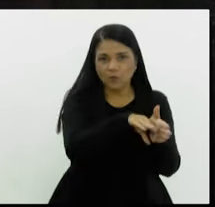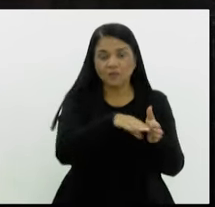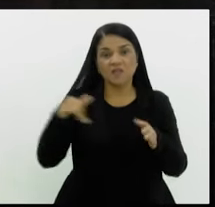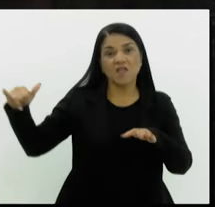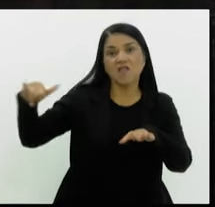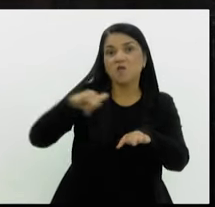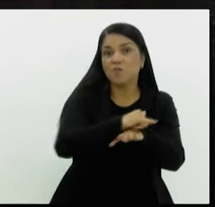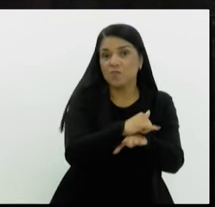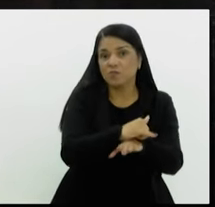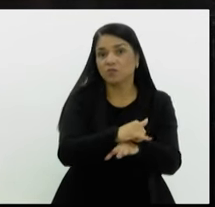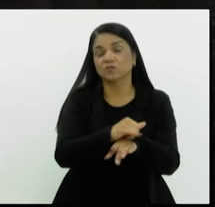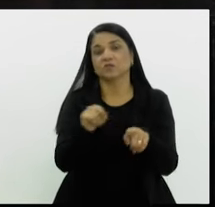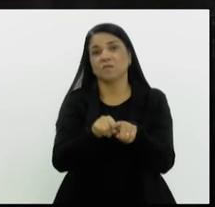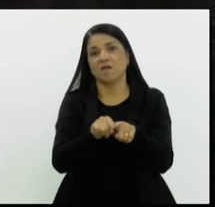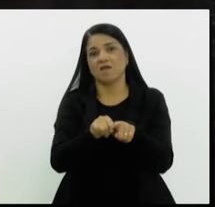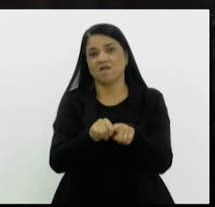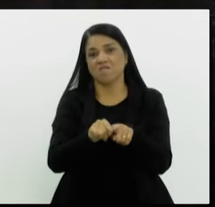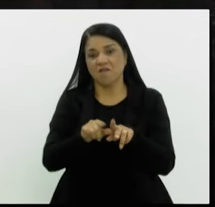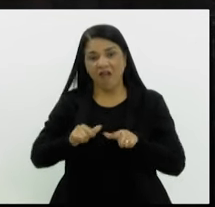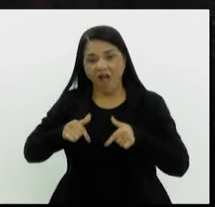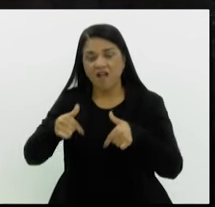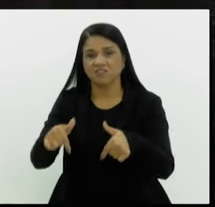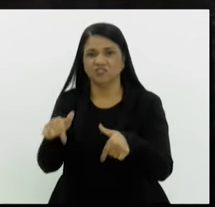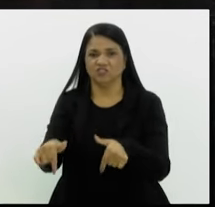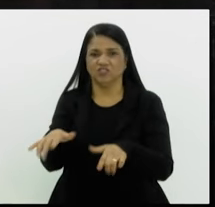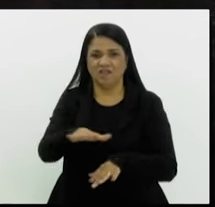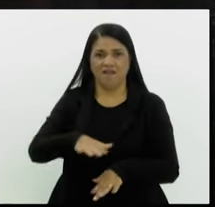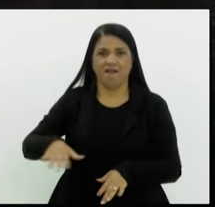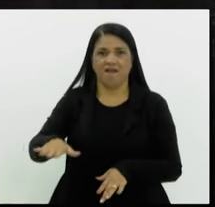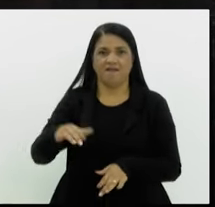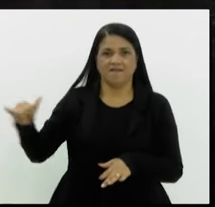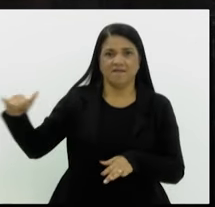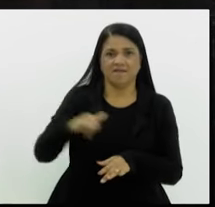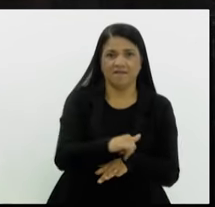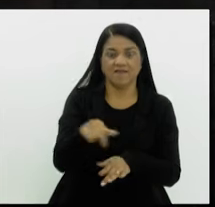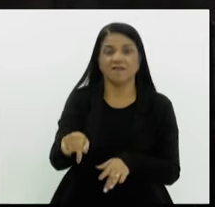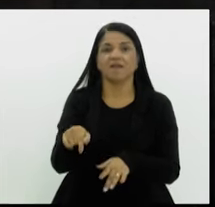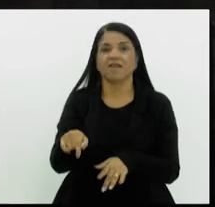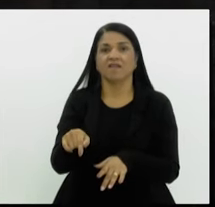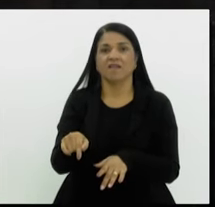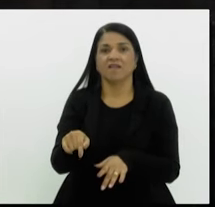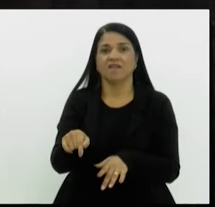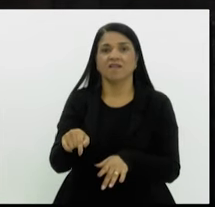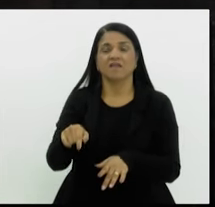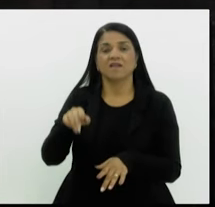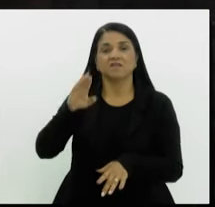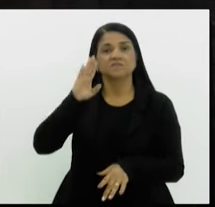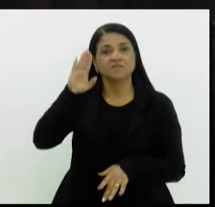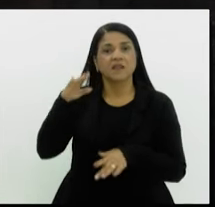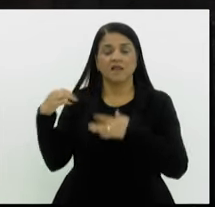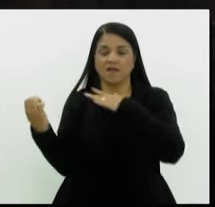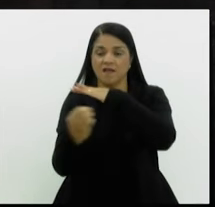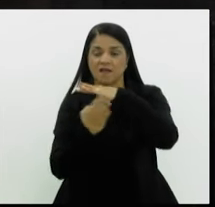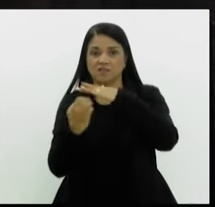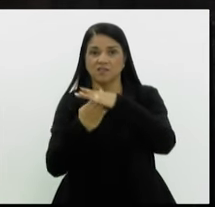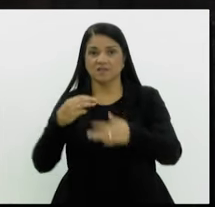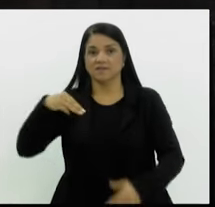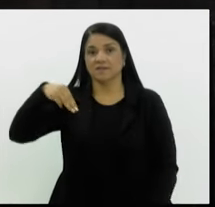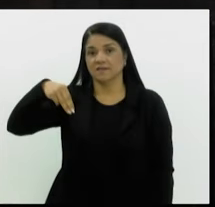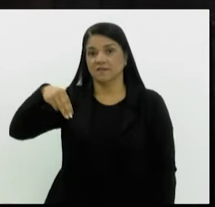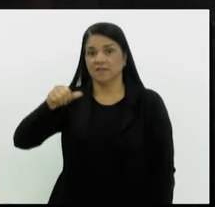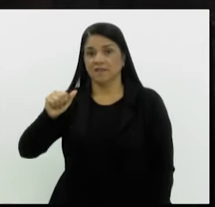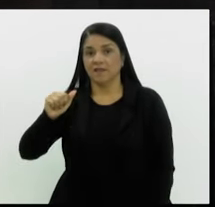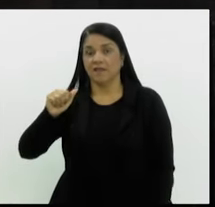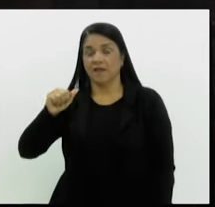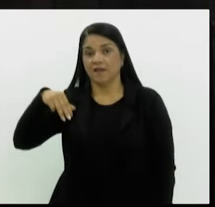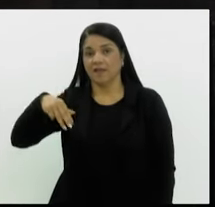Se tivesse alguém que fazer alguma coisa nessa área, teria que ser a Agência Nacional de Aviação Civil, a ANAC.